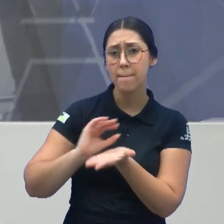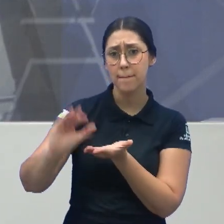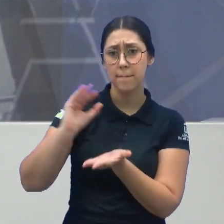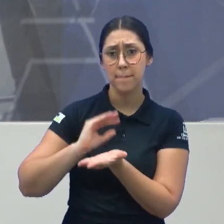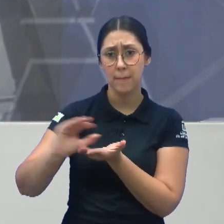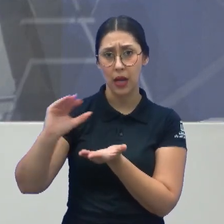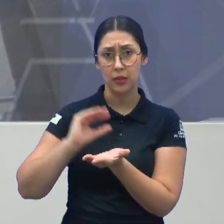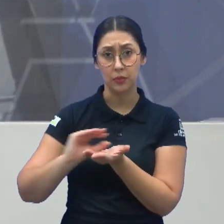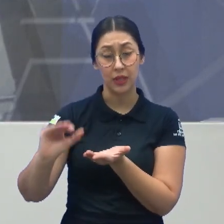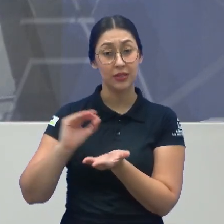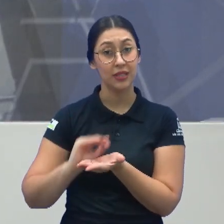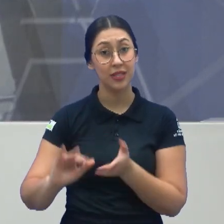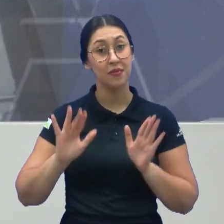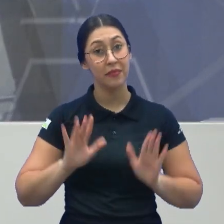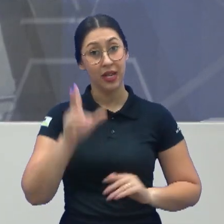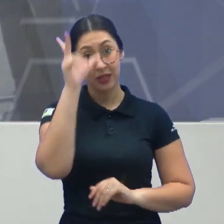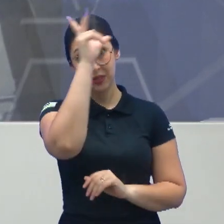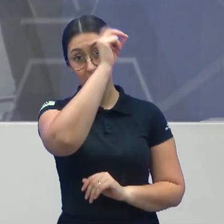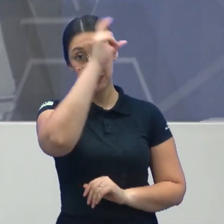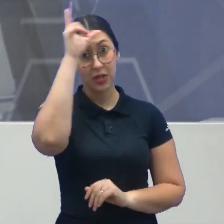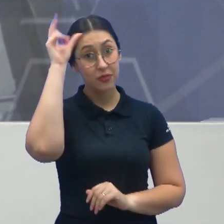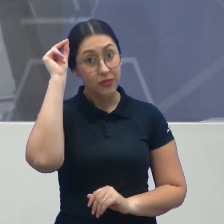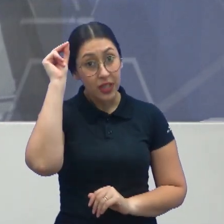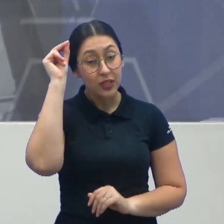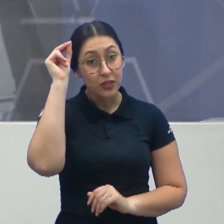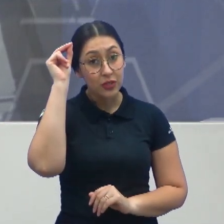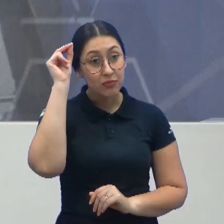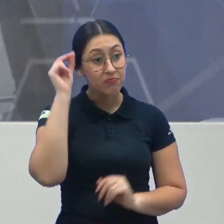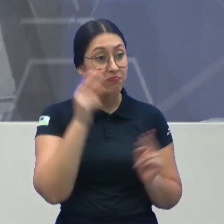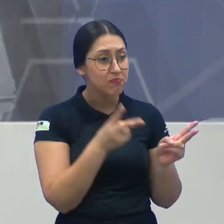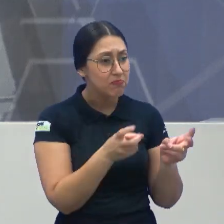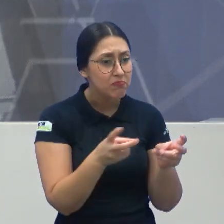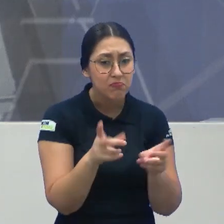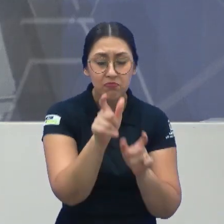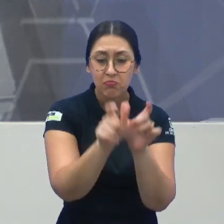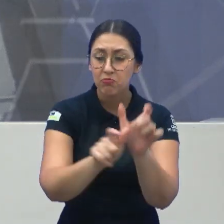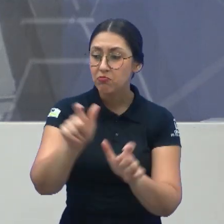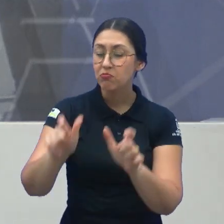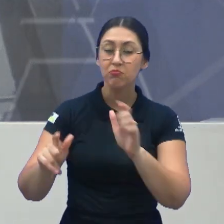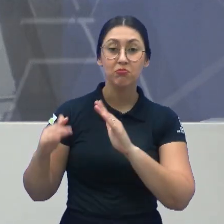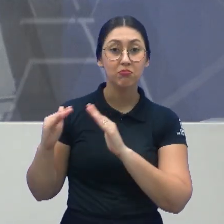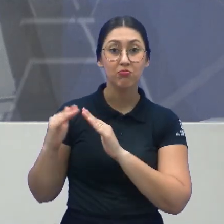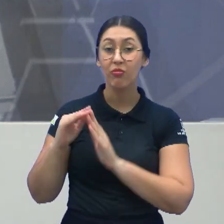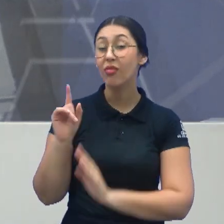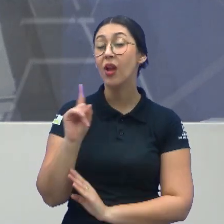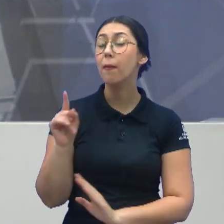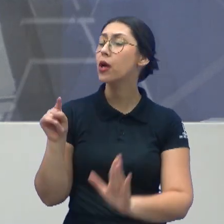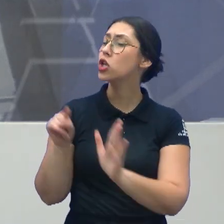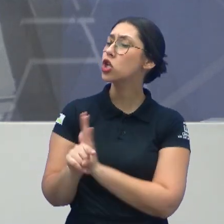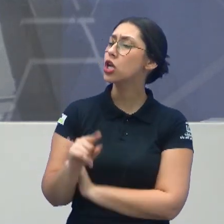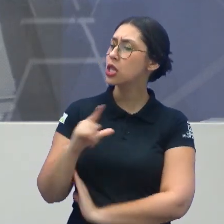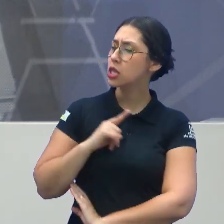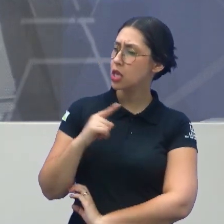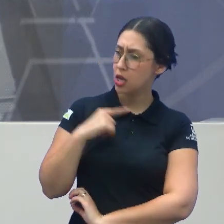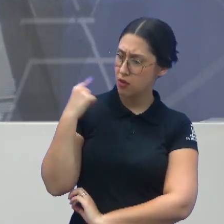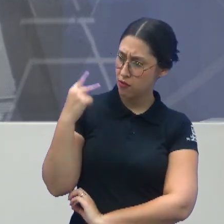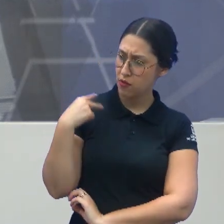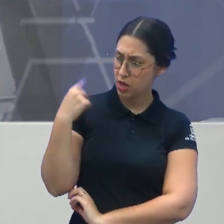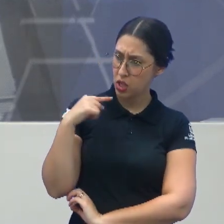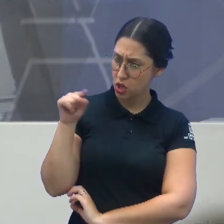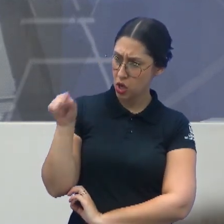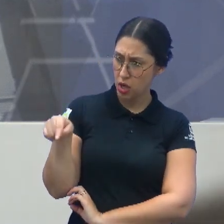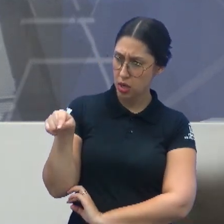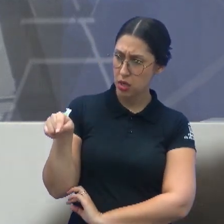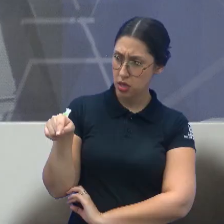ao invés do prefeito, que ao invés de olhar para as pessoas que moram lá, perguntou se tinha algum vereador